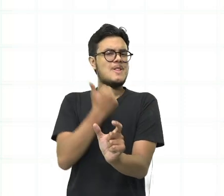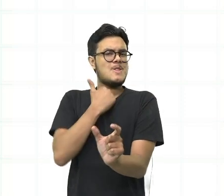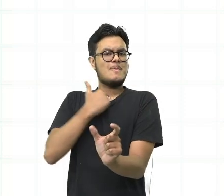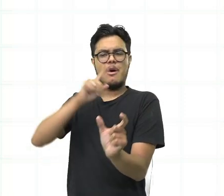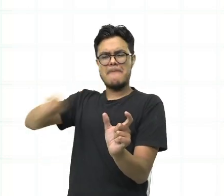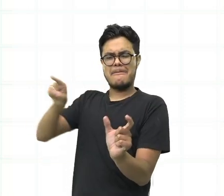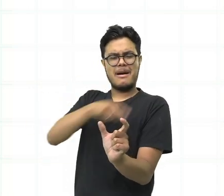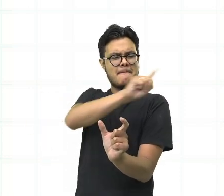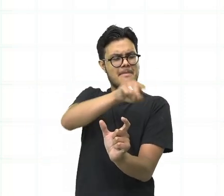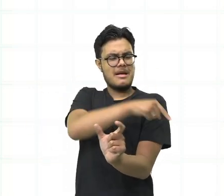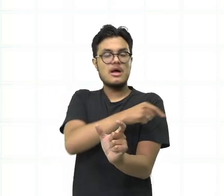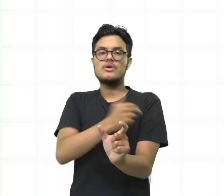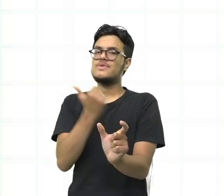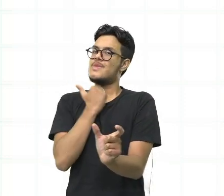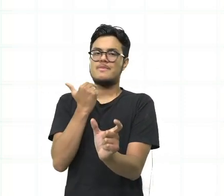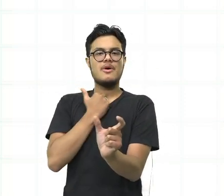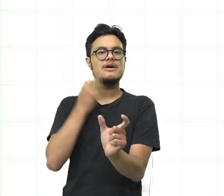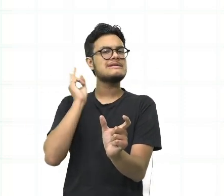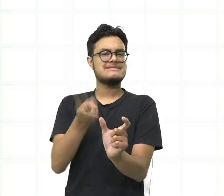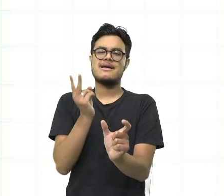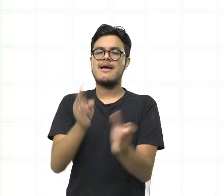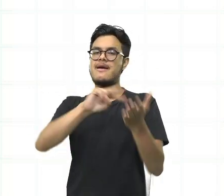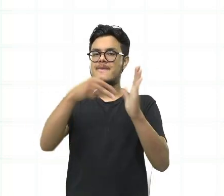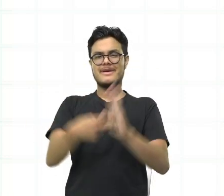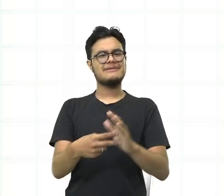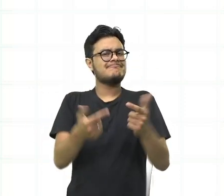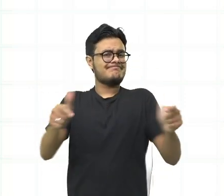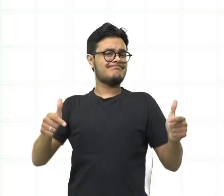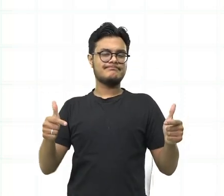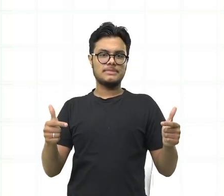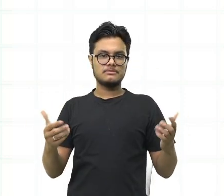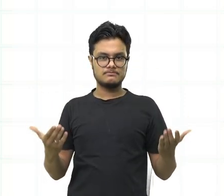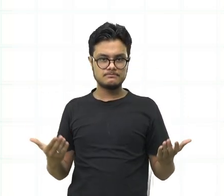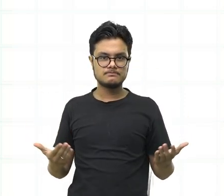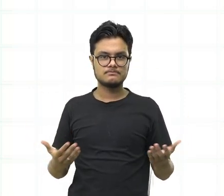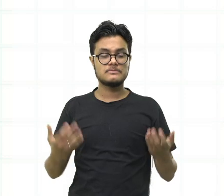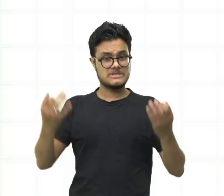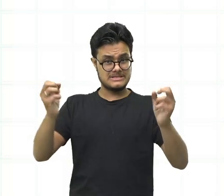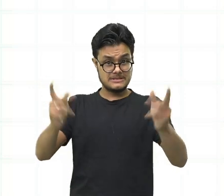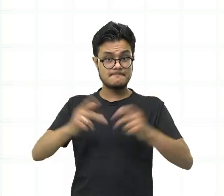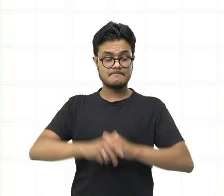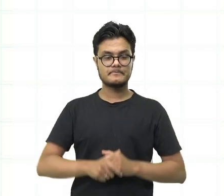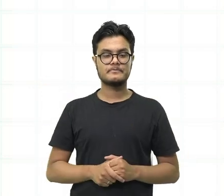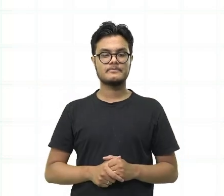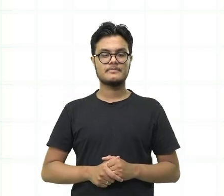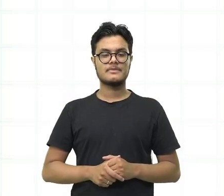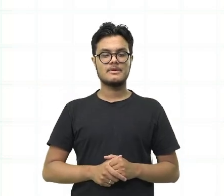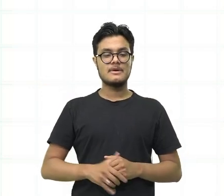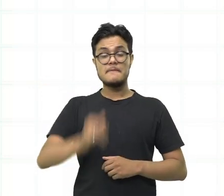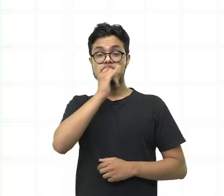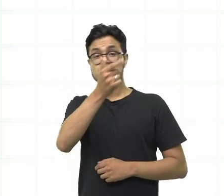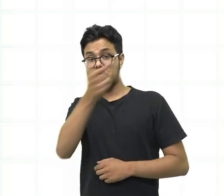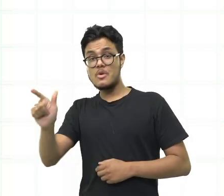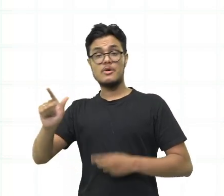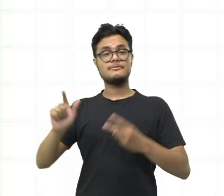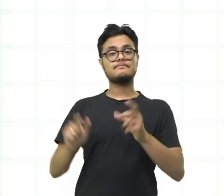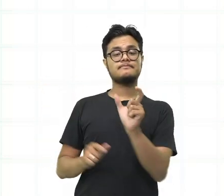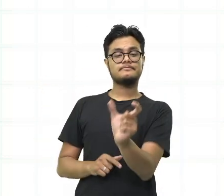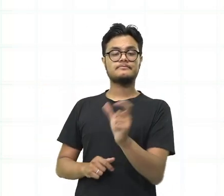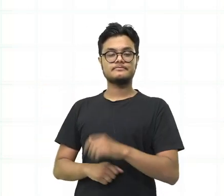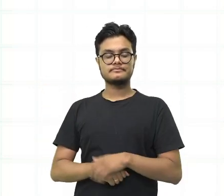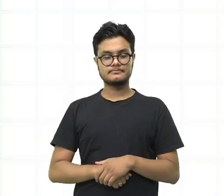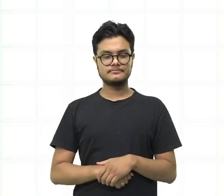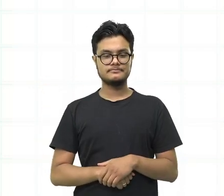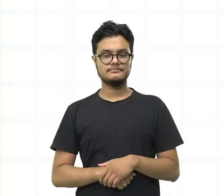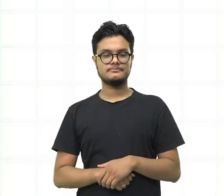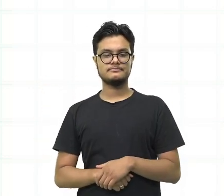a palavra não deixa de existir, fica sem significado nesse sentido, quando eu falo deixa de existir, tá? Então, vamos lá. Prefixo